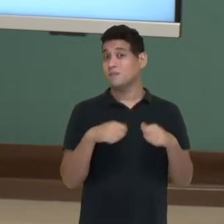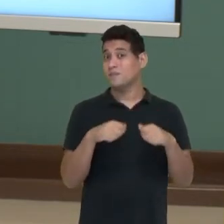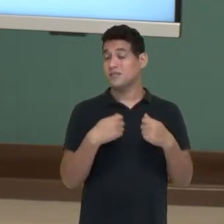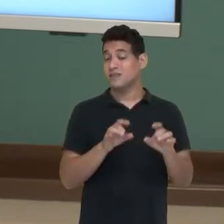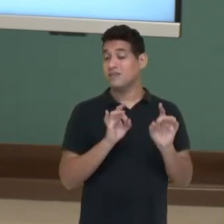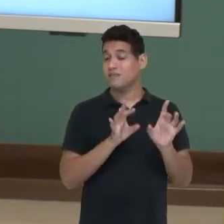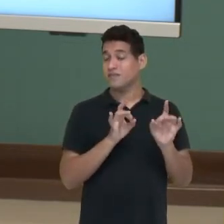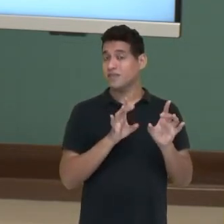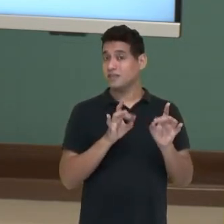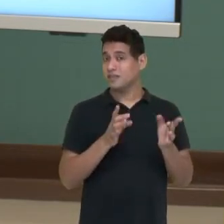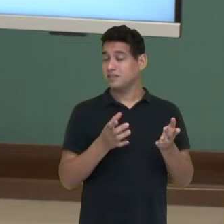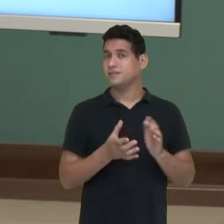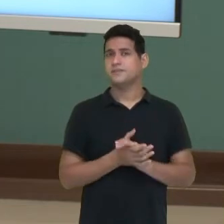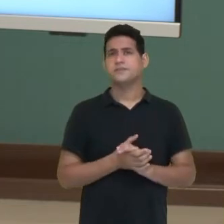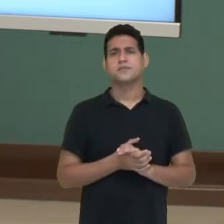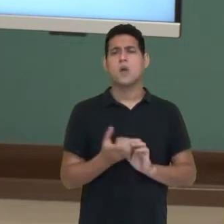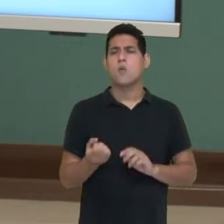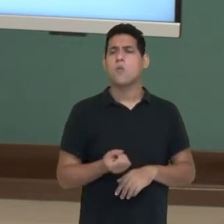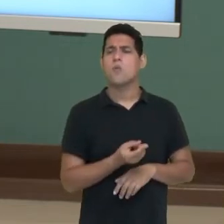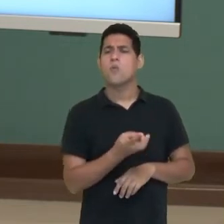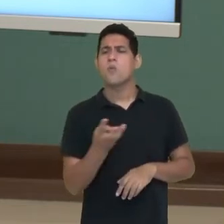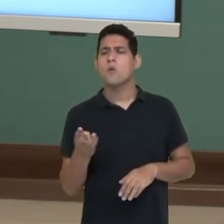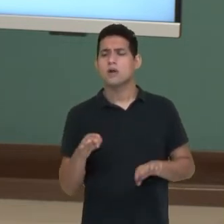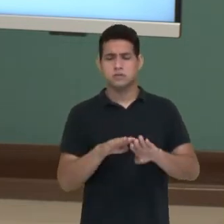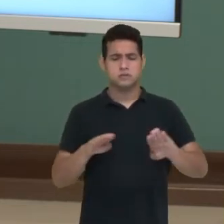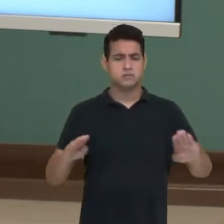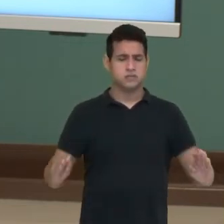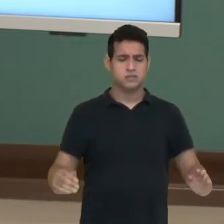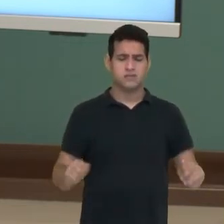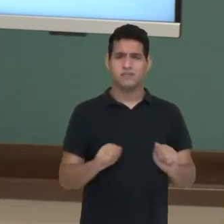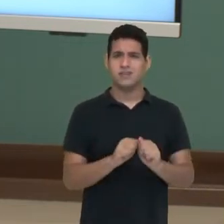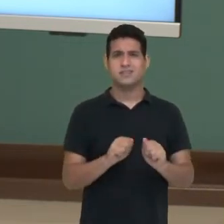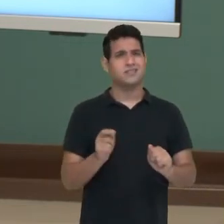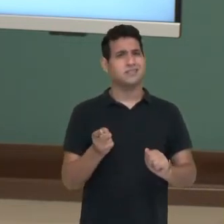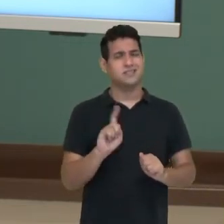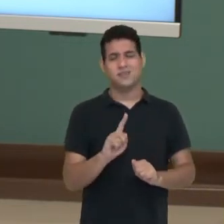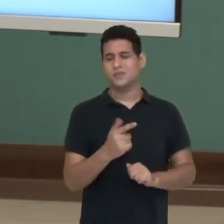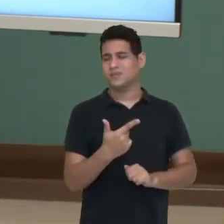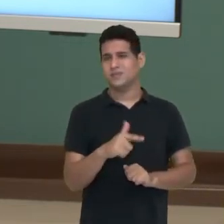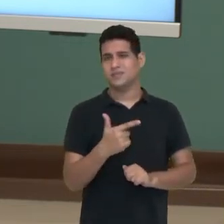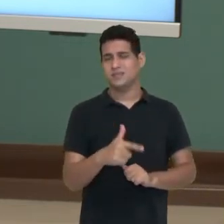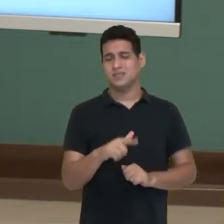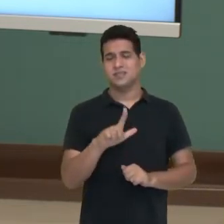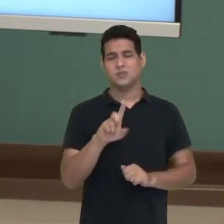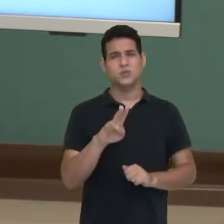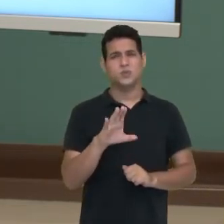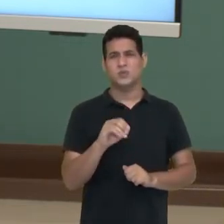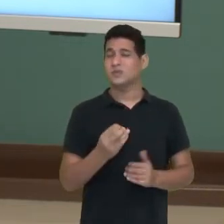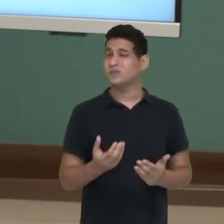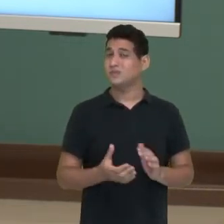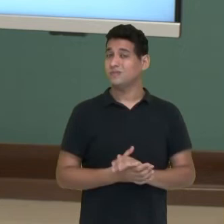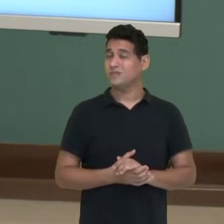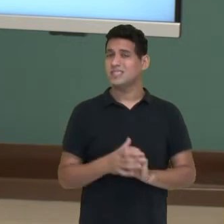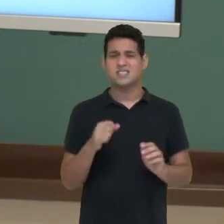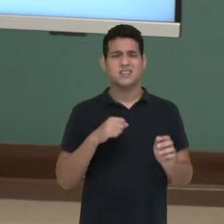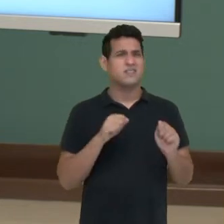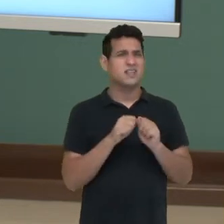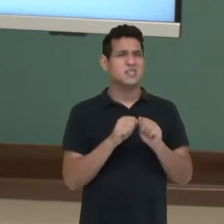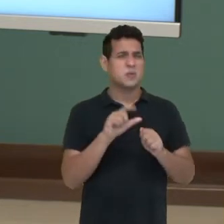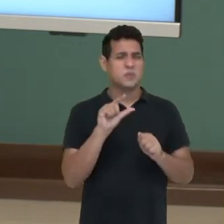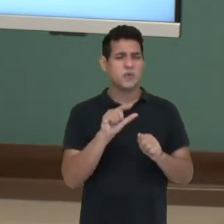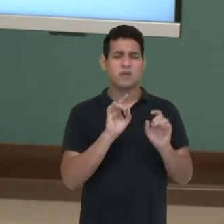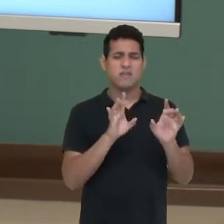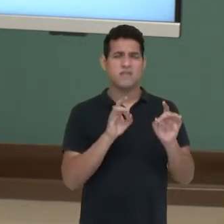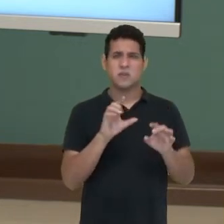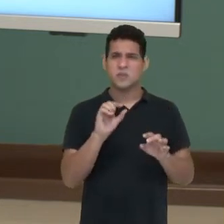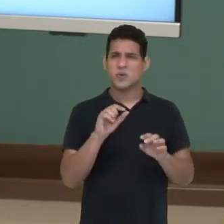pouquinho. Quantidade de mesas produzidas que não dão lucro ao fabricante. Será que se ele produzir pouquinho e vender,